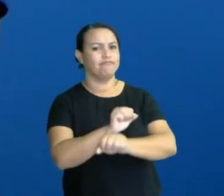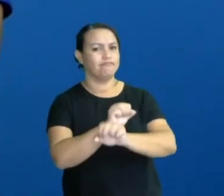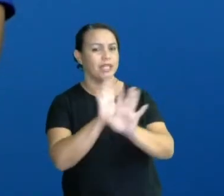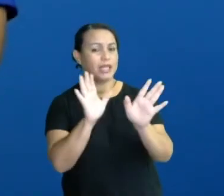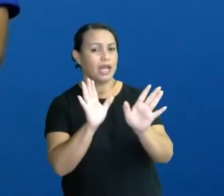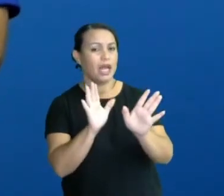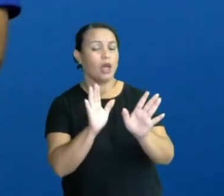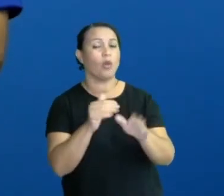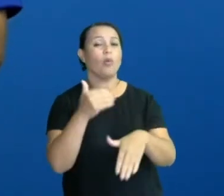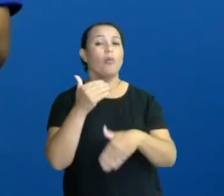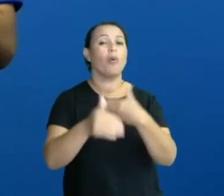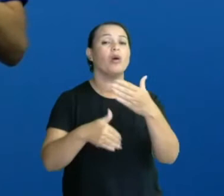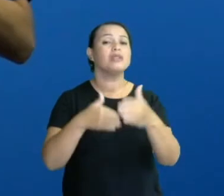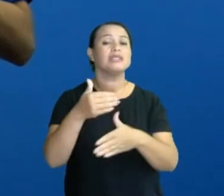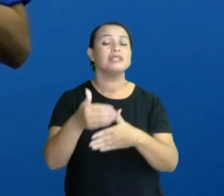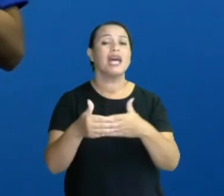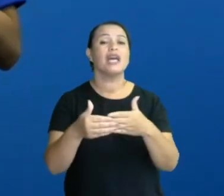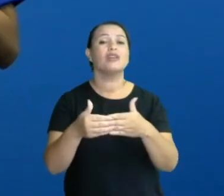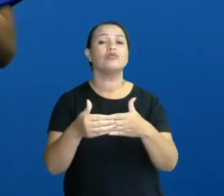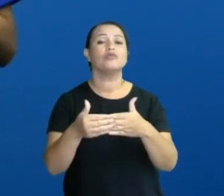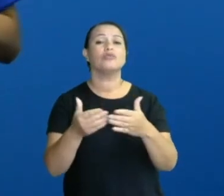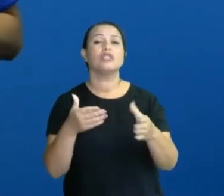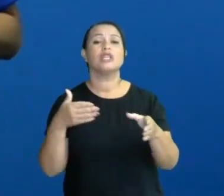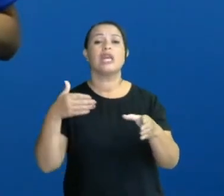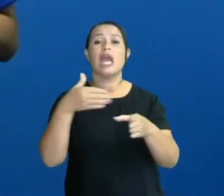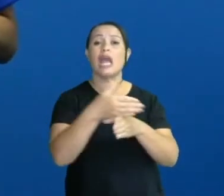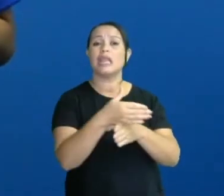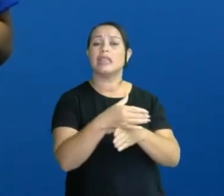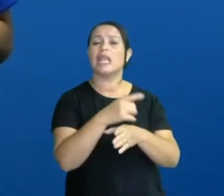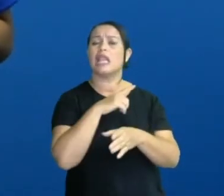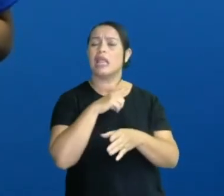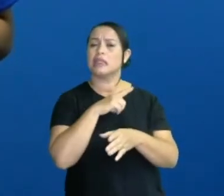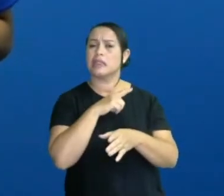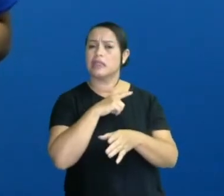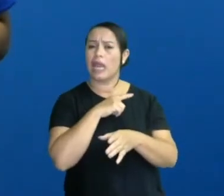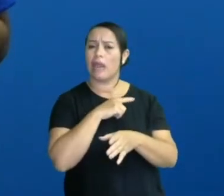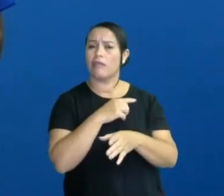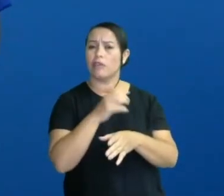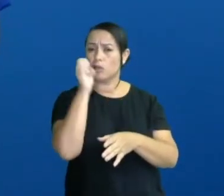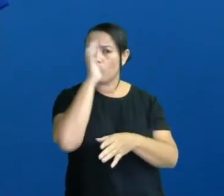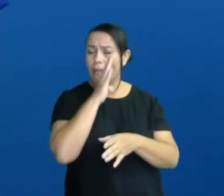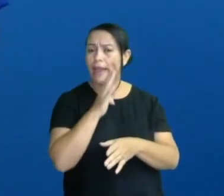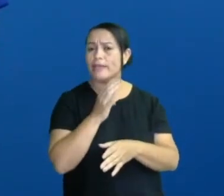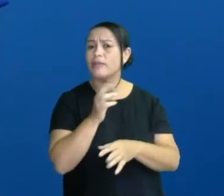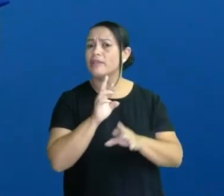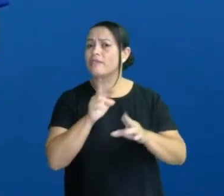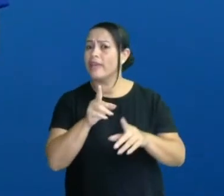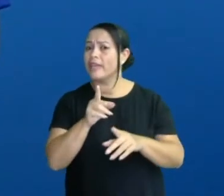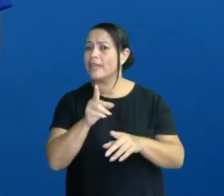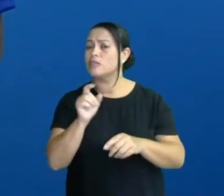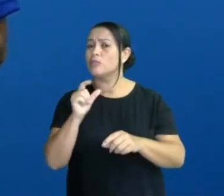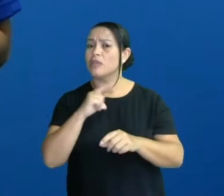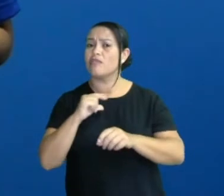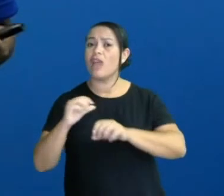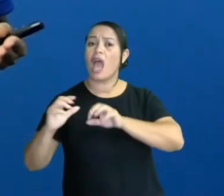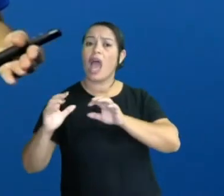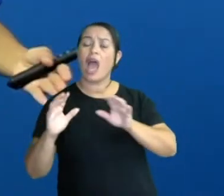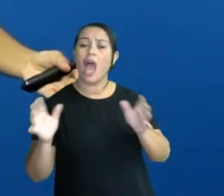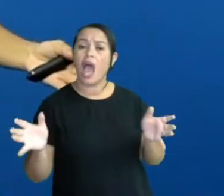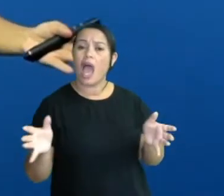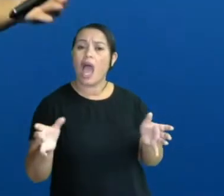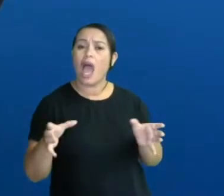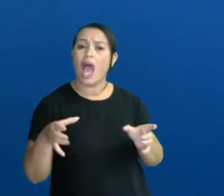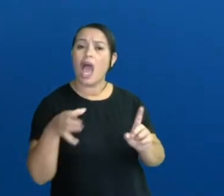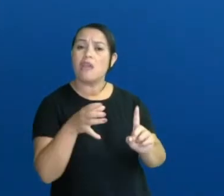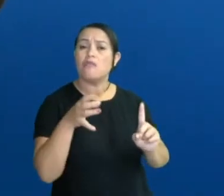processo de colonização do Brasil, ele se dá sobre a influência do Estado português. E Portugal,